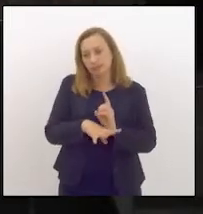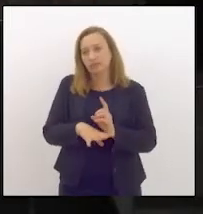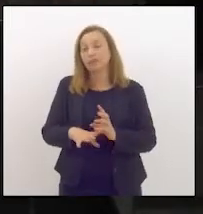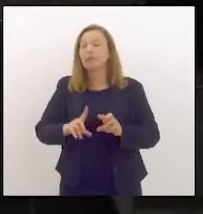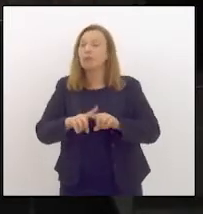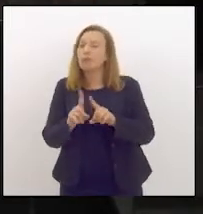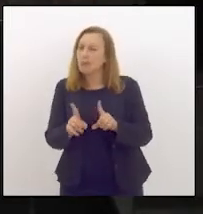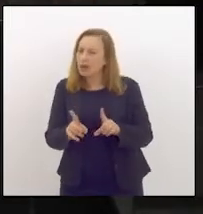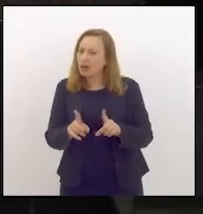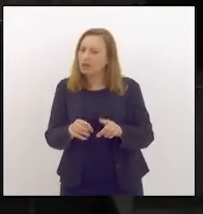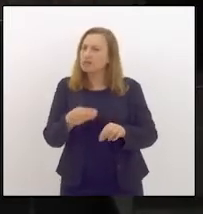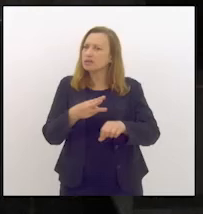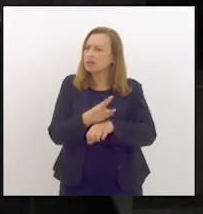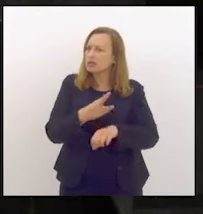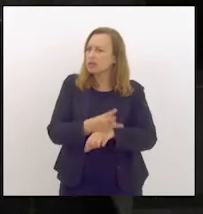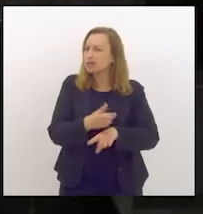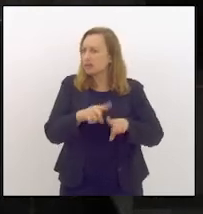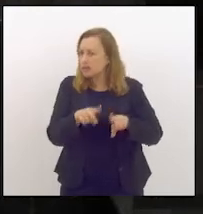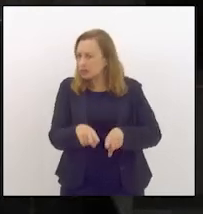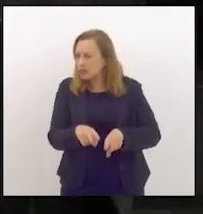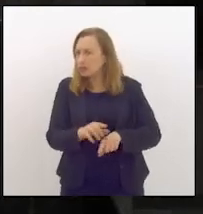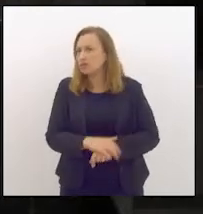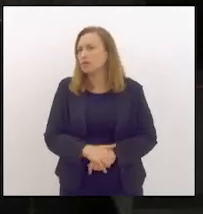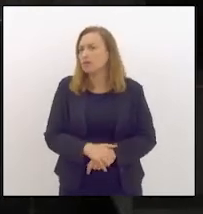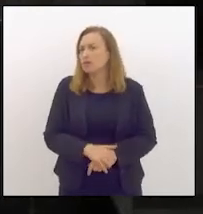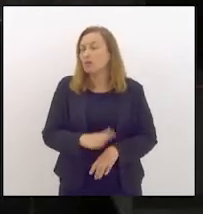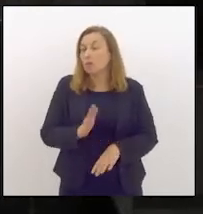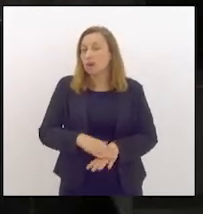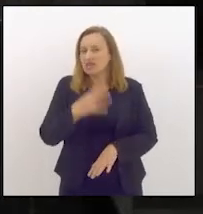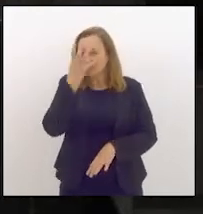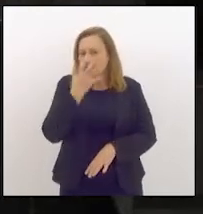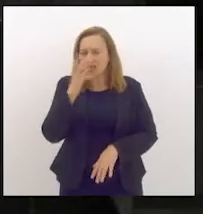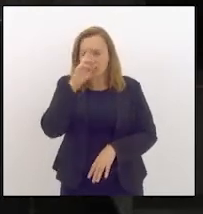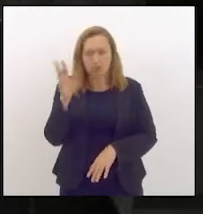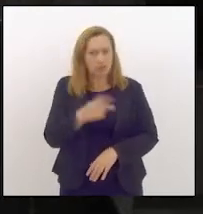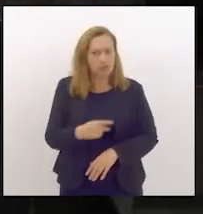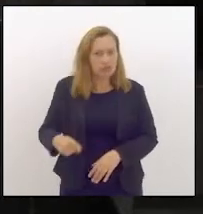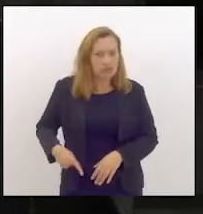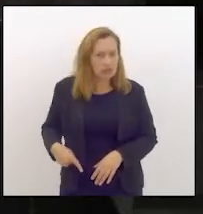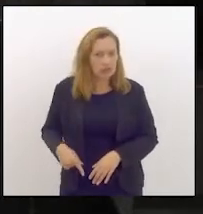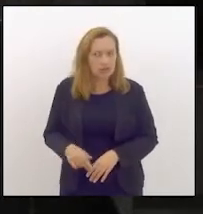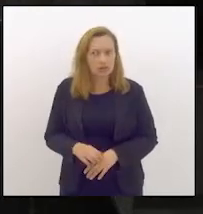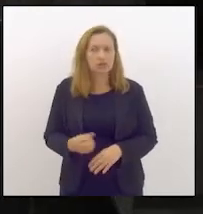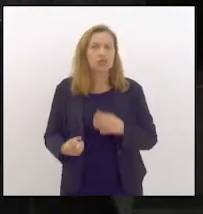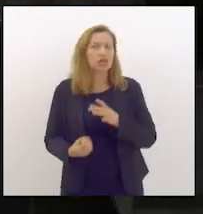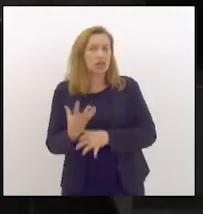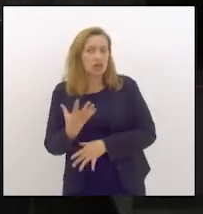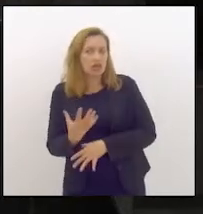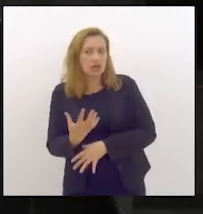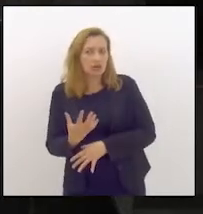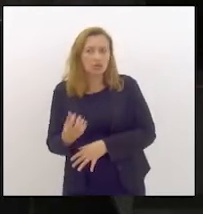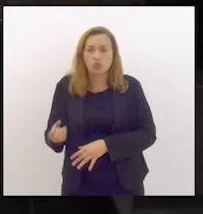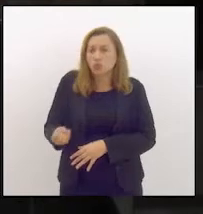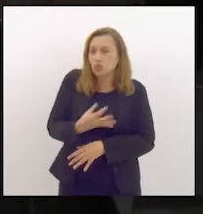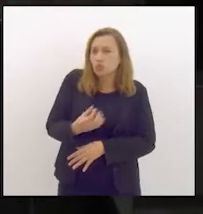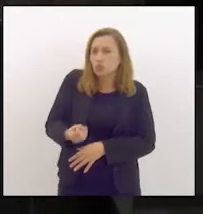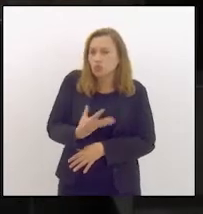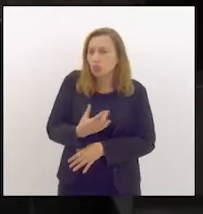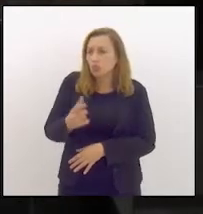é mas nessas terceirizações O mais grave senhora Presidente é que criaram uma nova